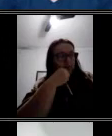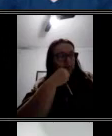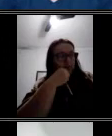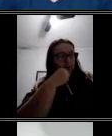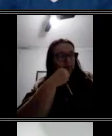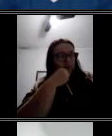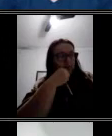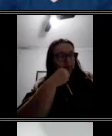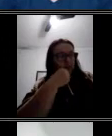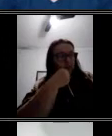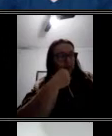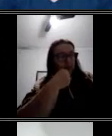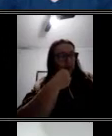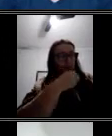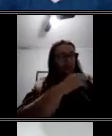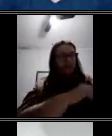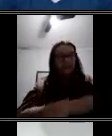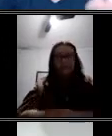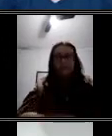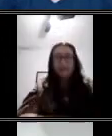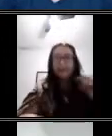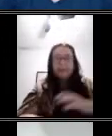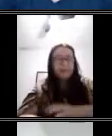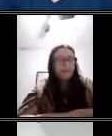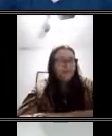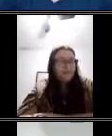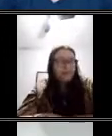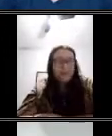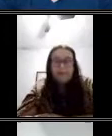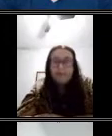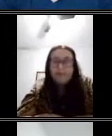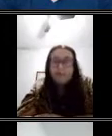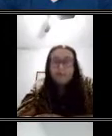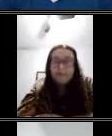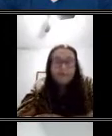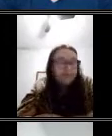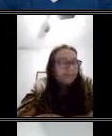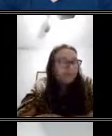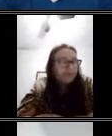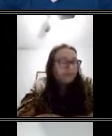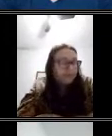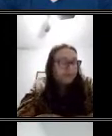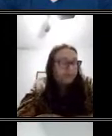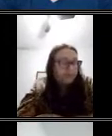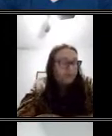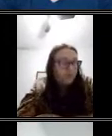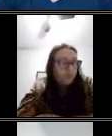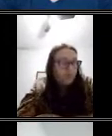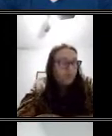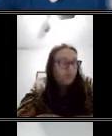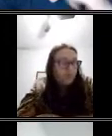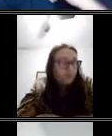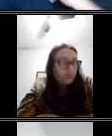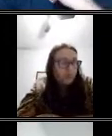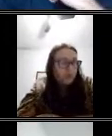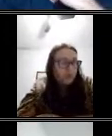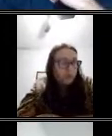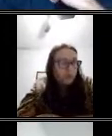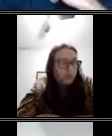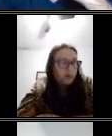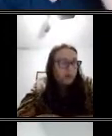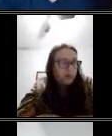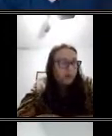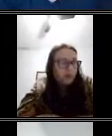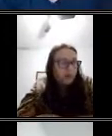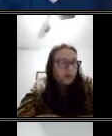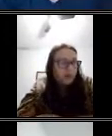possibilidade de outros transtornos mentais que possam estar simulando o TDAH, como esquizofrenia e outras